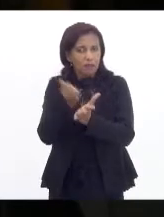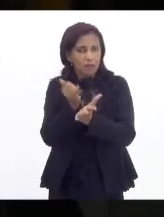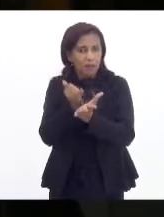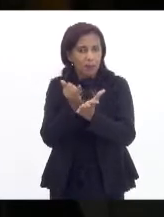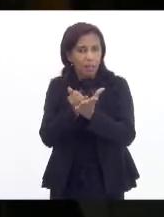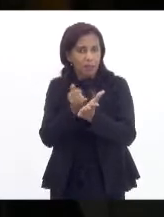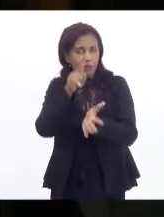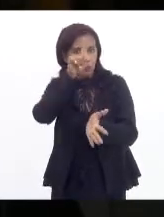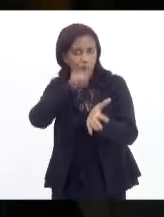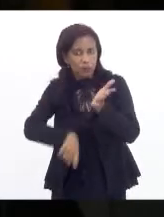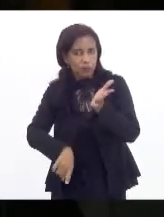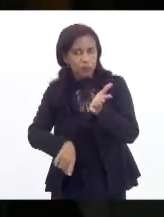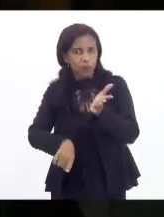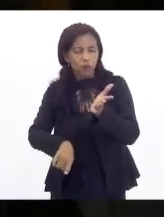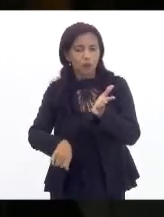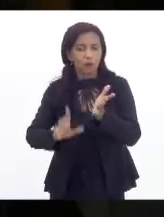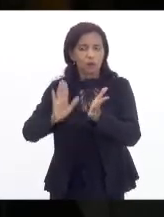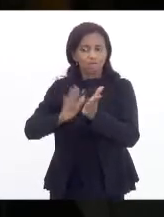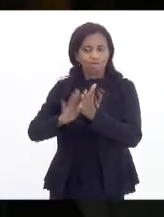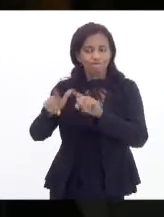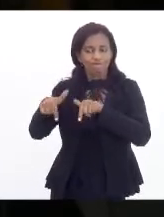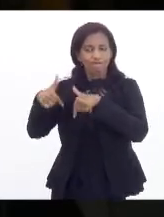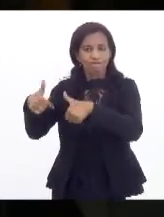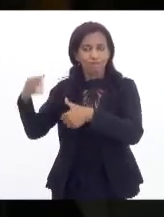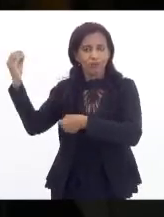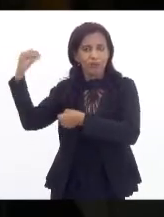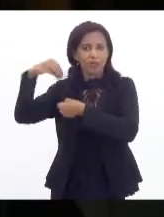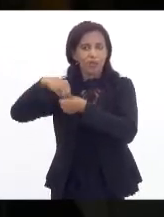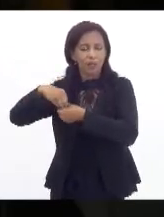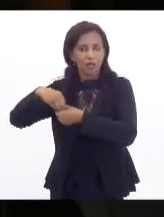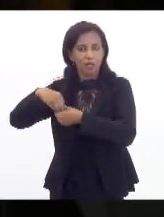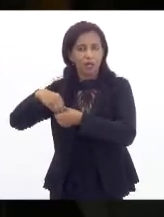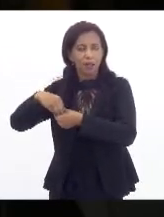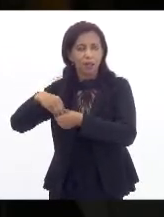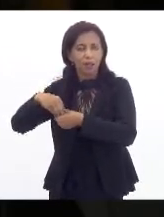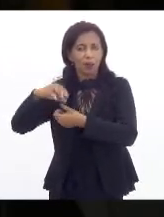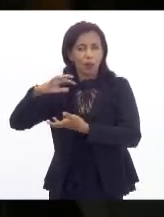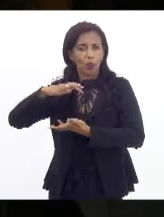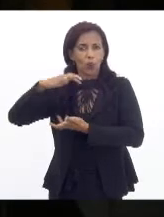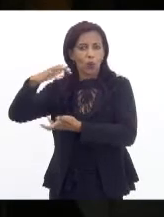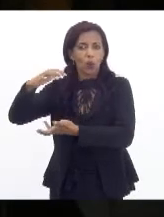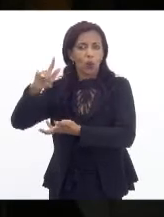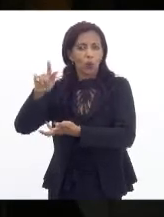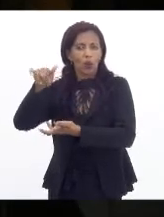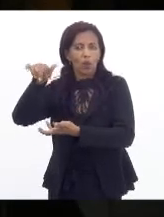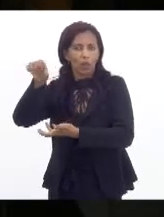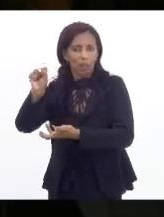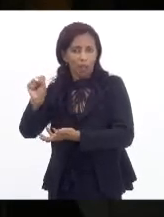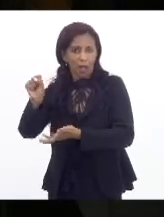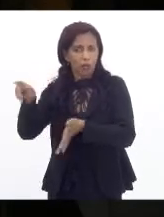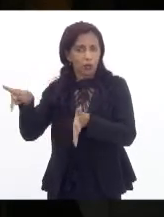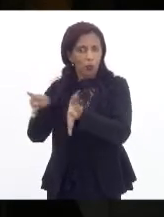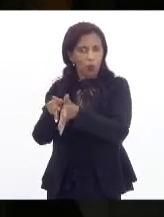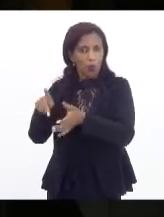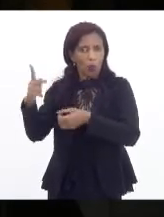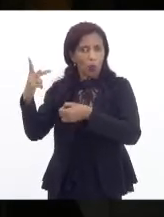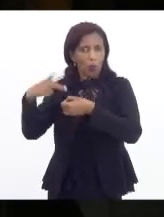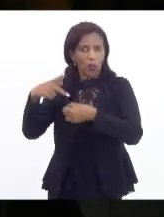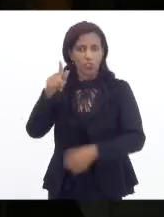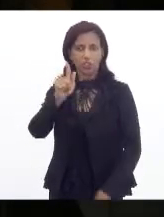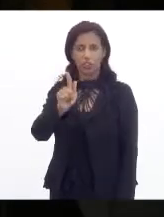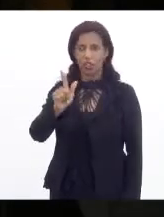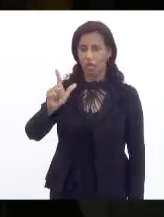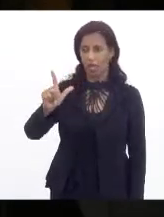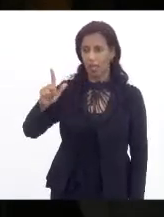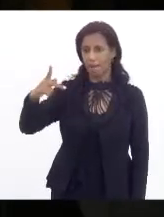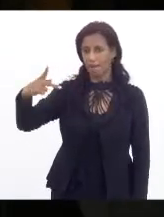ICMS nas operações internas com um botijão de gás liquefeito de petróleo, GLP,